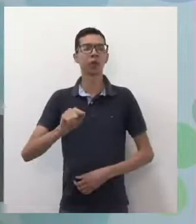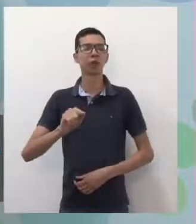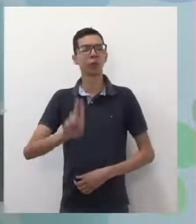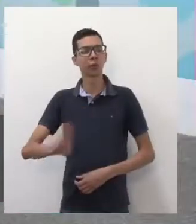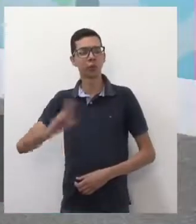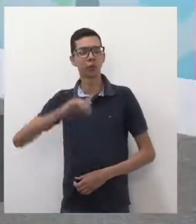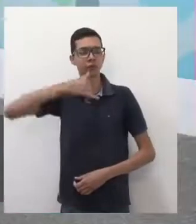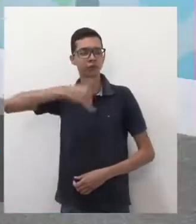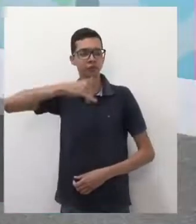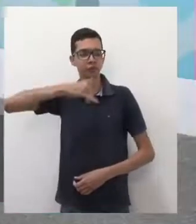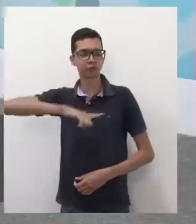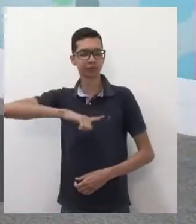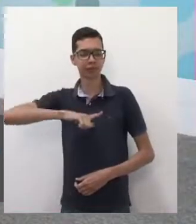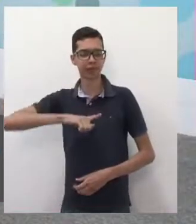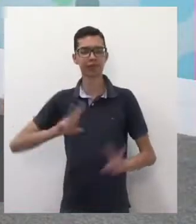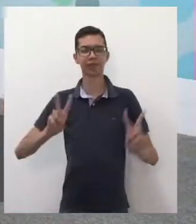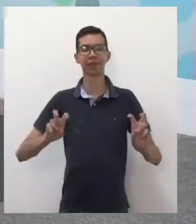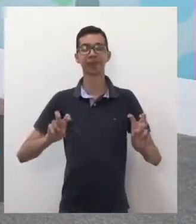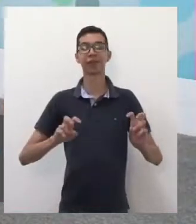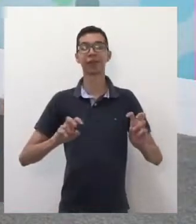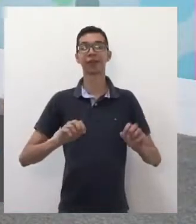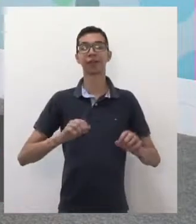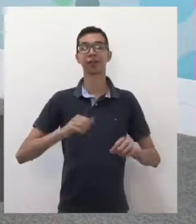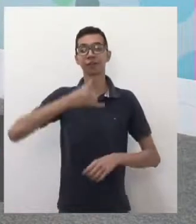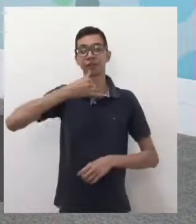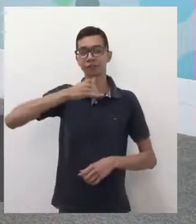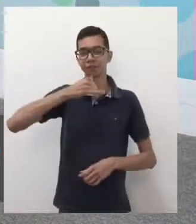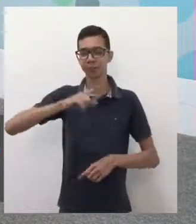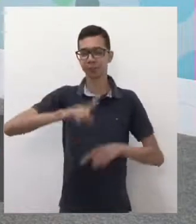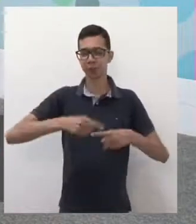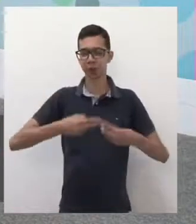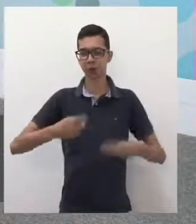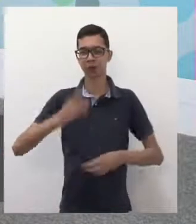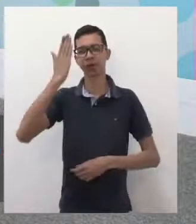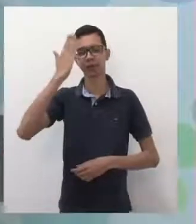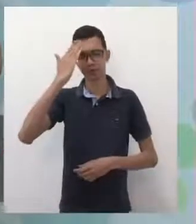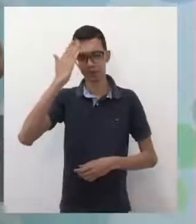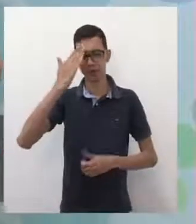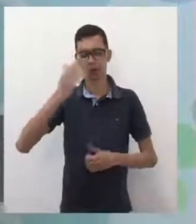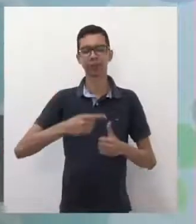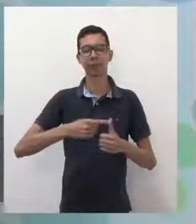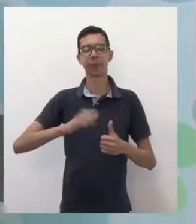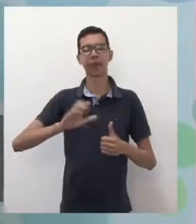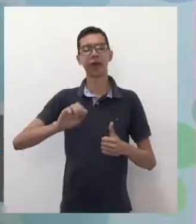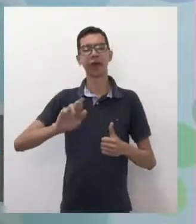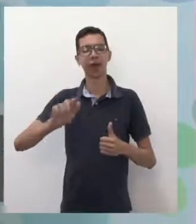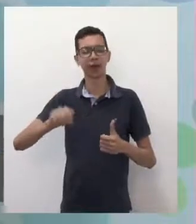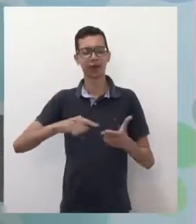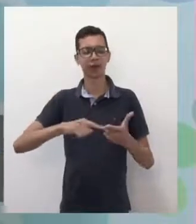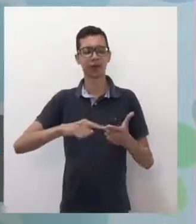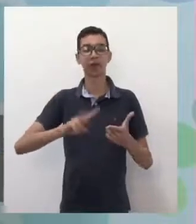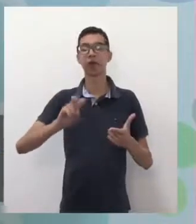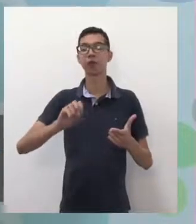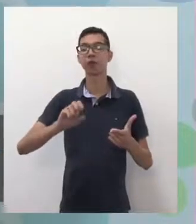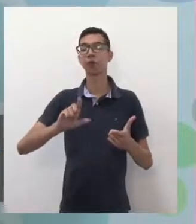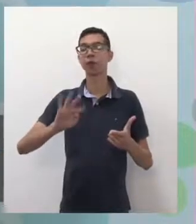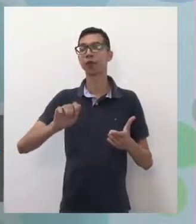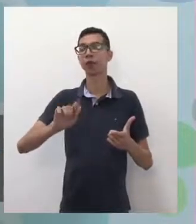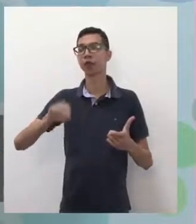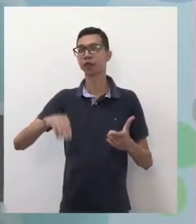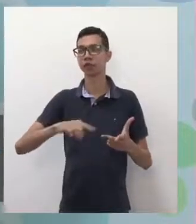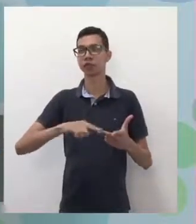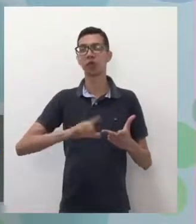né? Consumo do aparelho elétrico, que tem a ver com carga, voltagem, corrente elétrica,